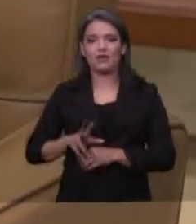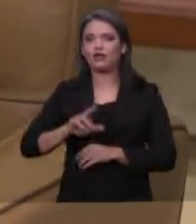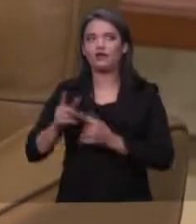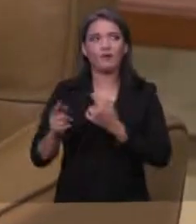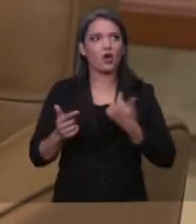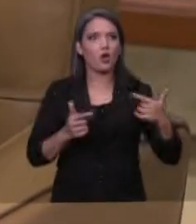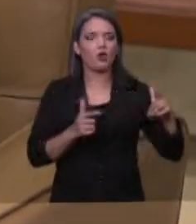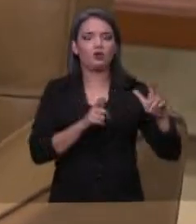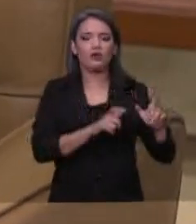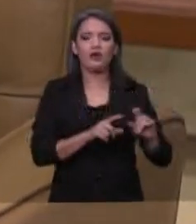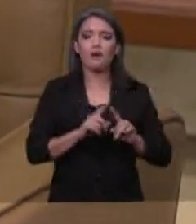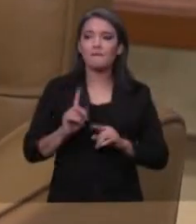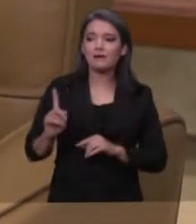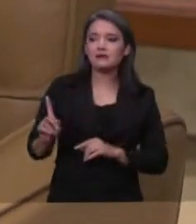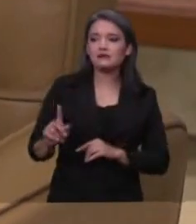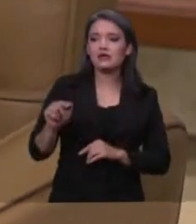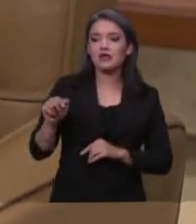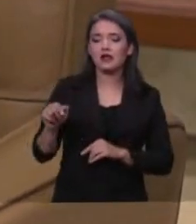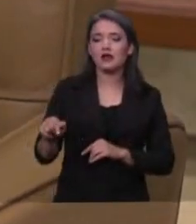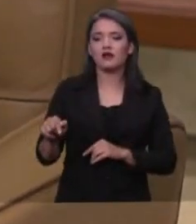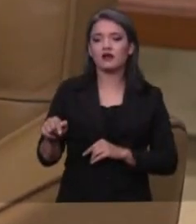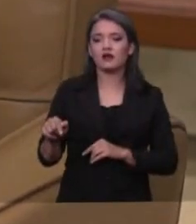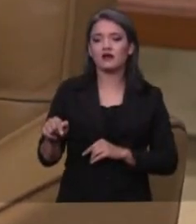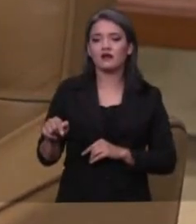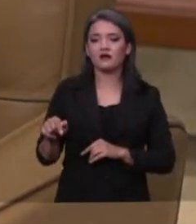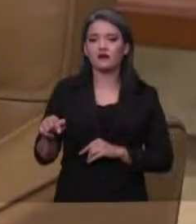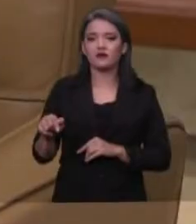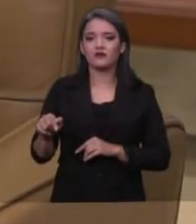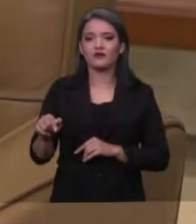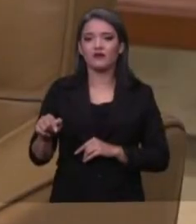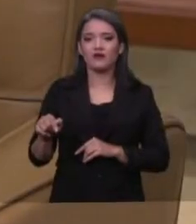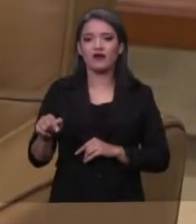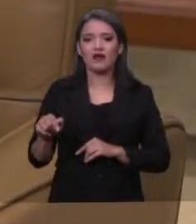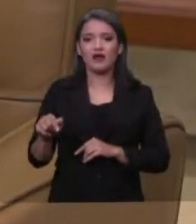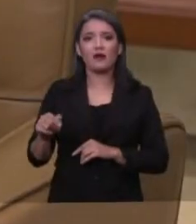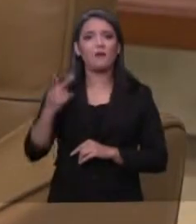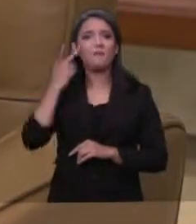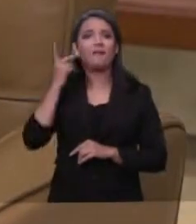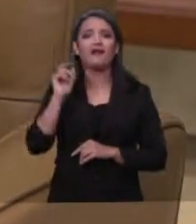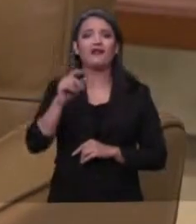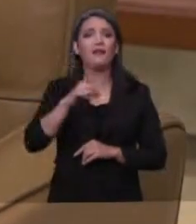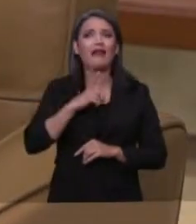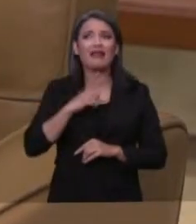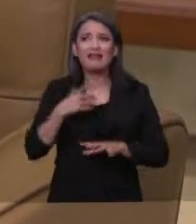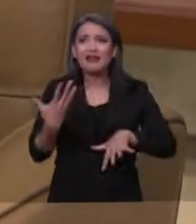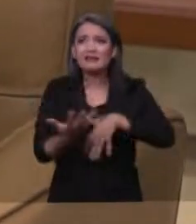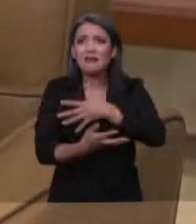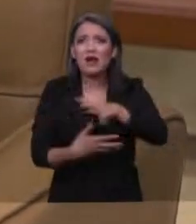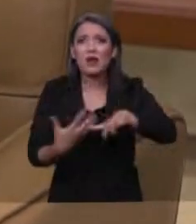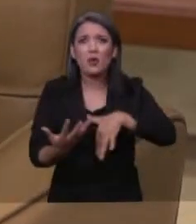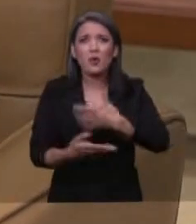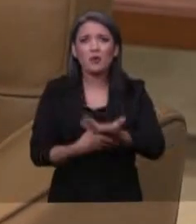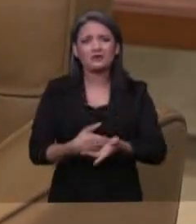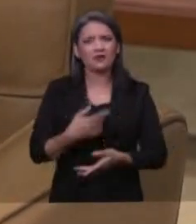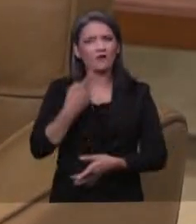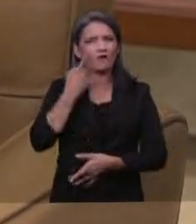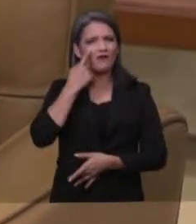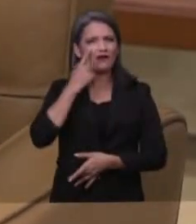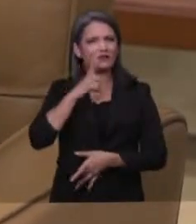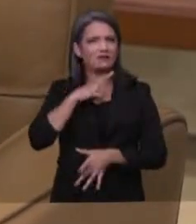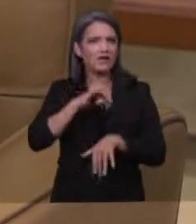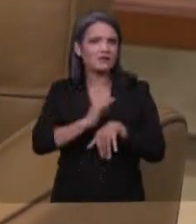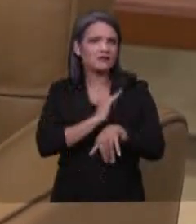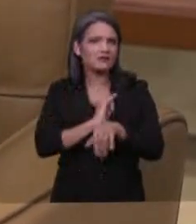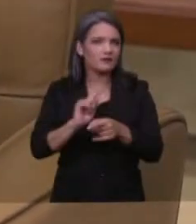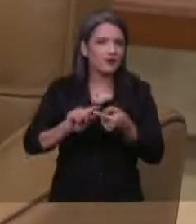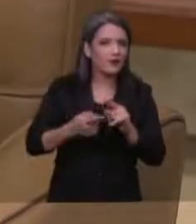criar exatamente esse tumulto. Veja, na pauta ação penal bastante número organizado, que certamente